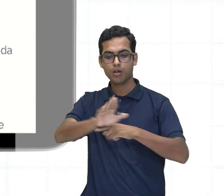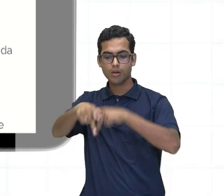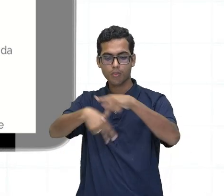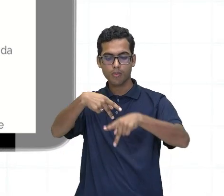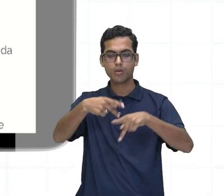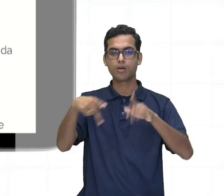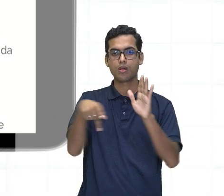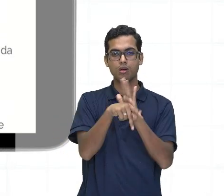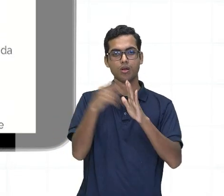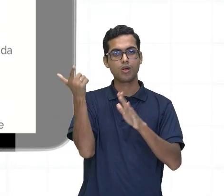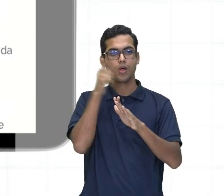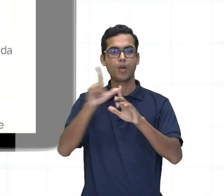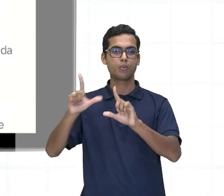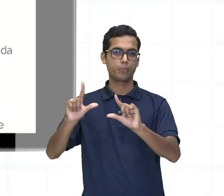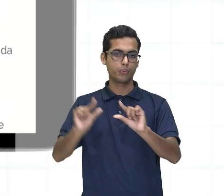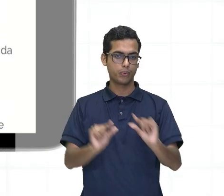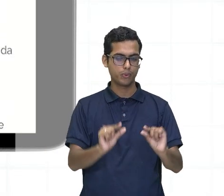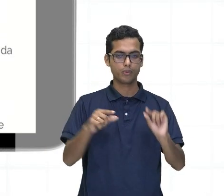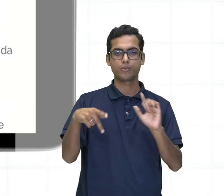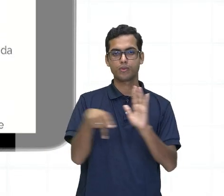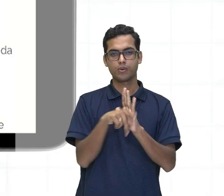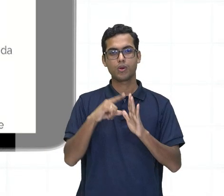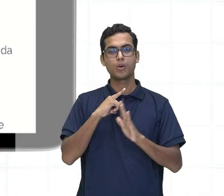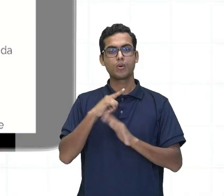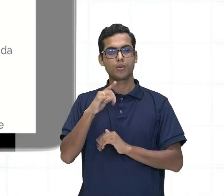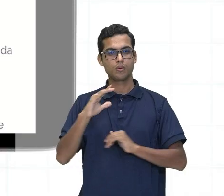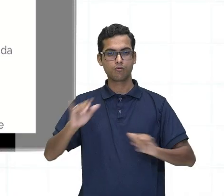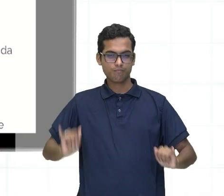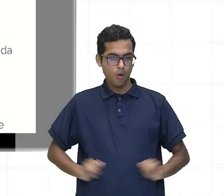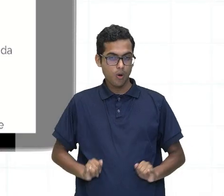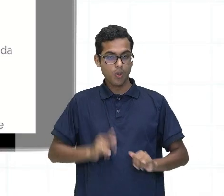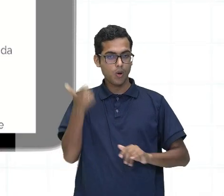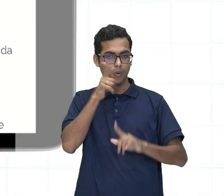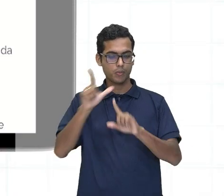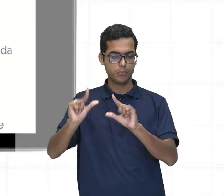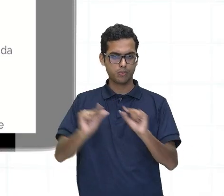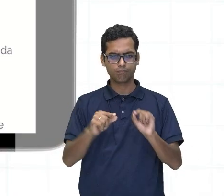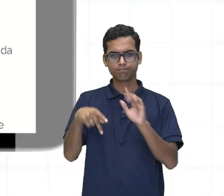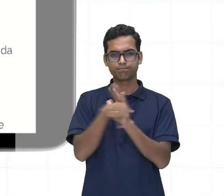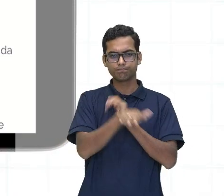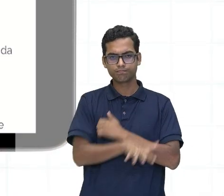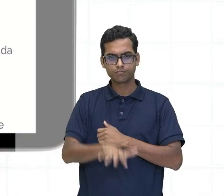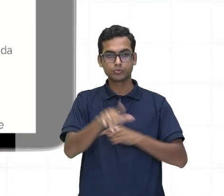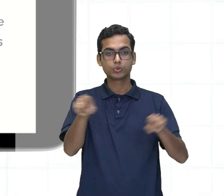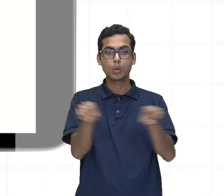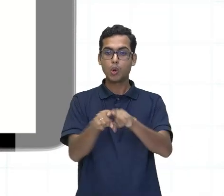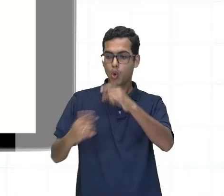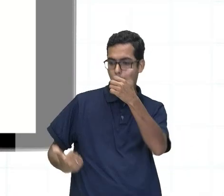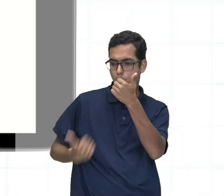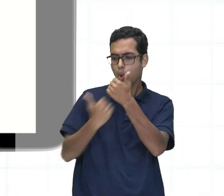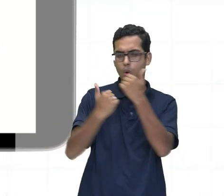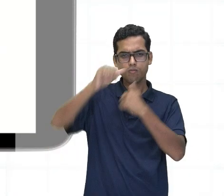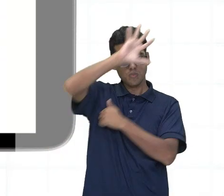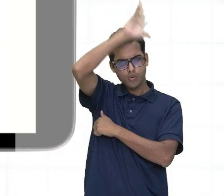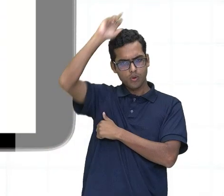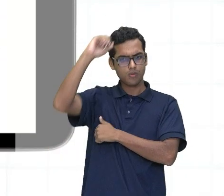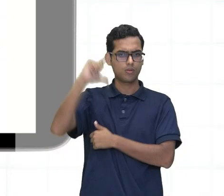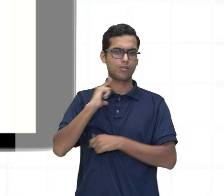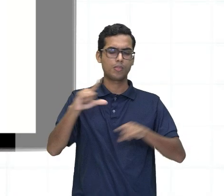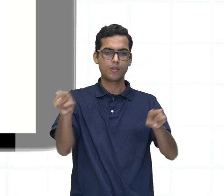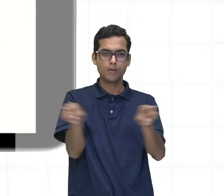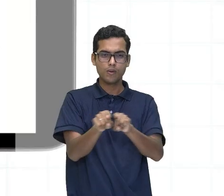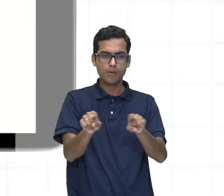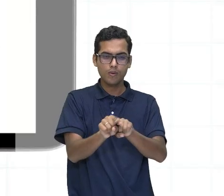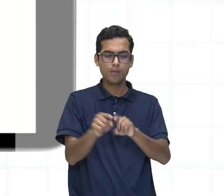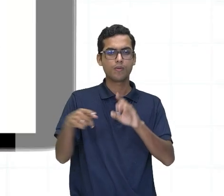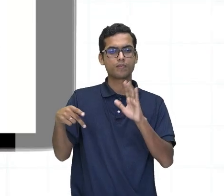Sobre essa questão, né? Esse apoio que o Amazonas vai ter, vai falar sobre a drenagem dos